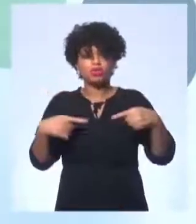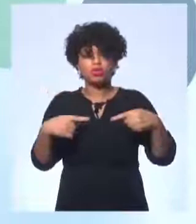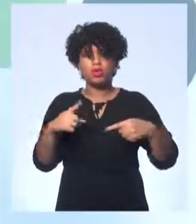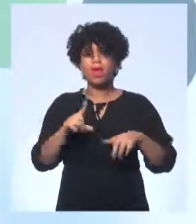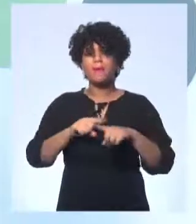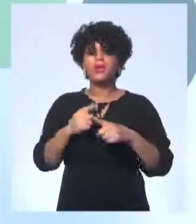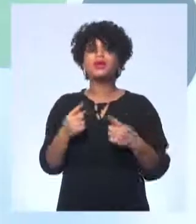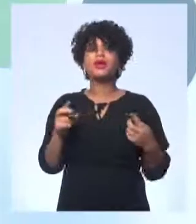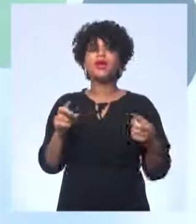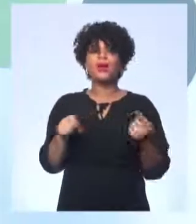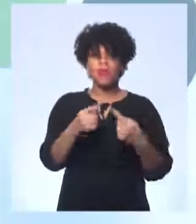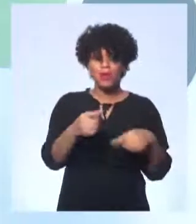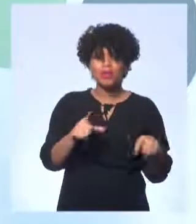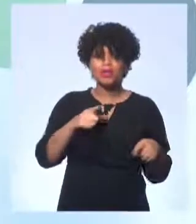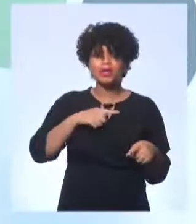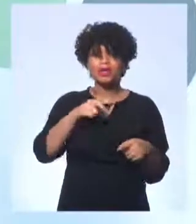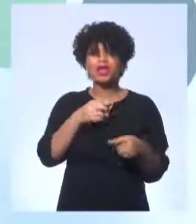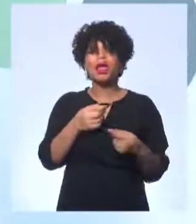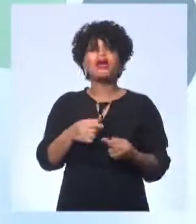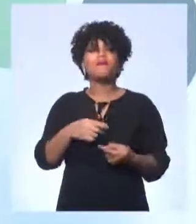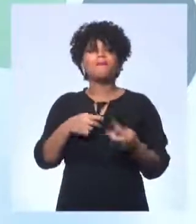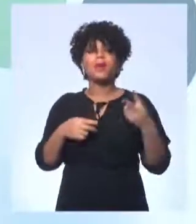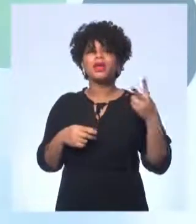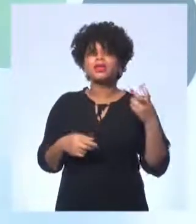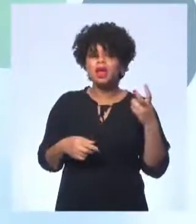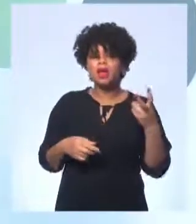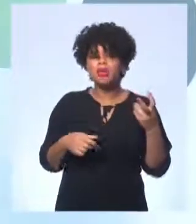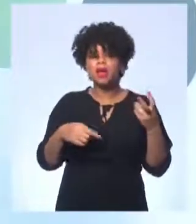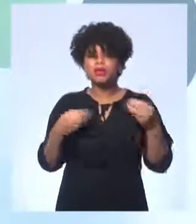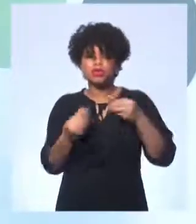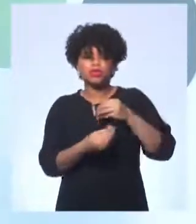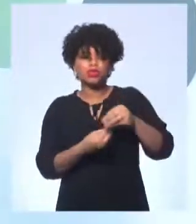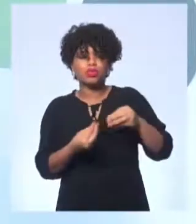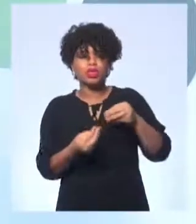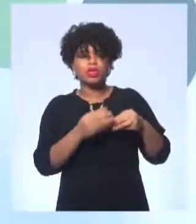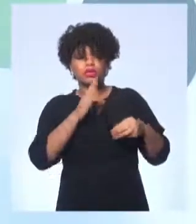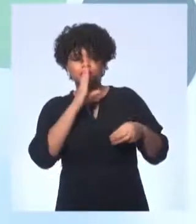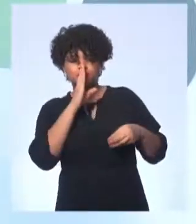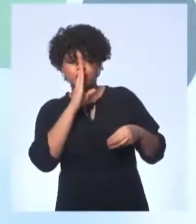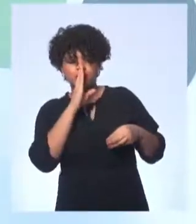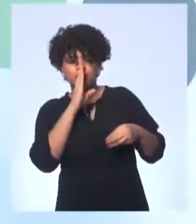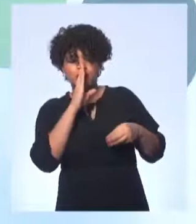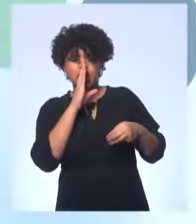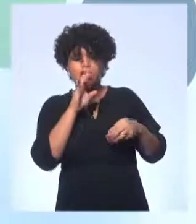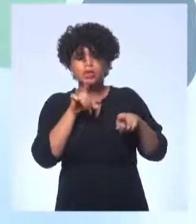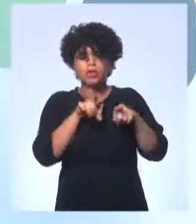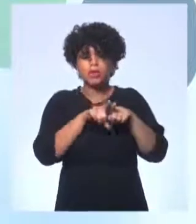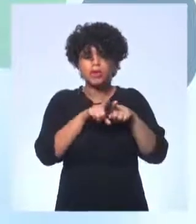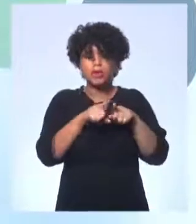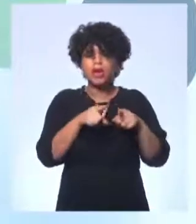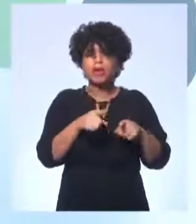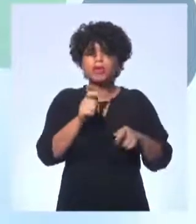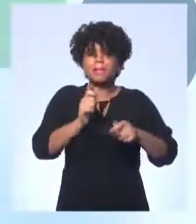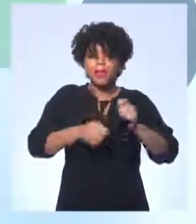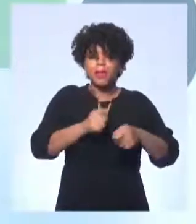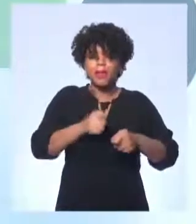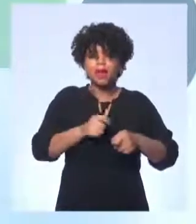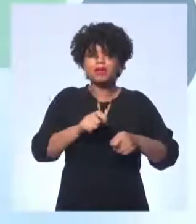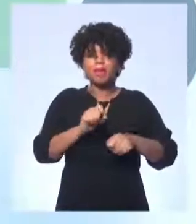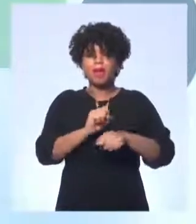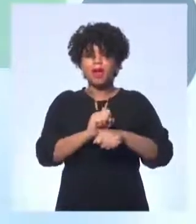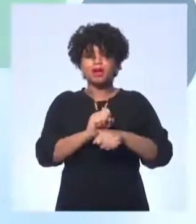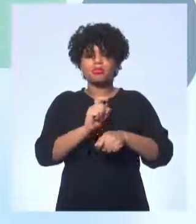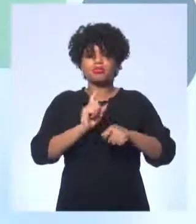música, dentro do som está contido o silêncio, ou dentro do silêncio está contido o som, ou o